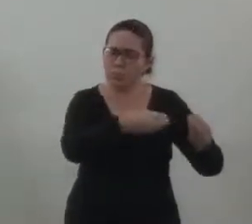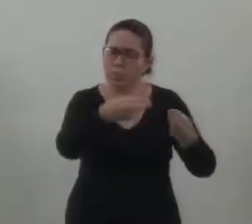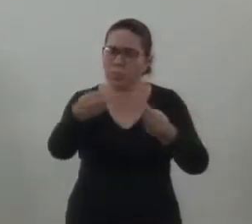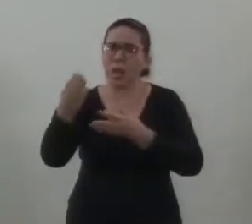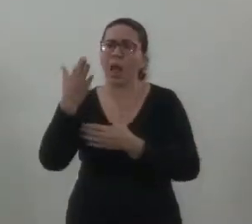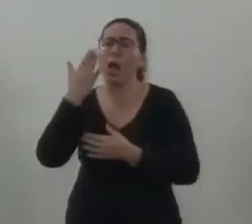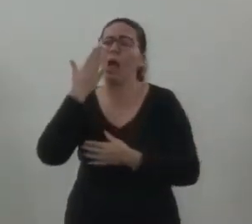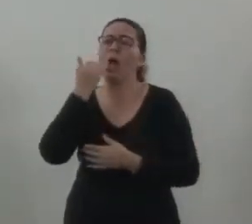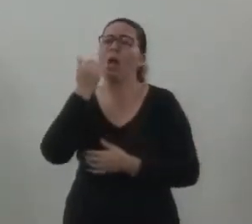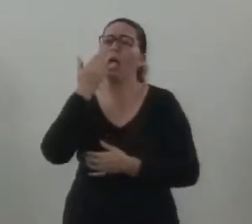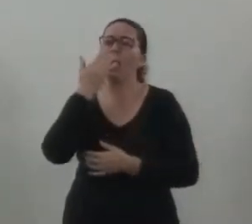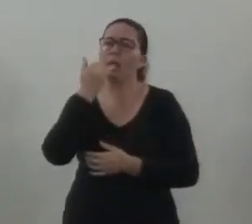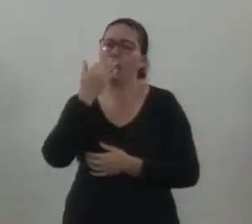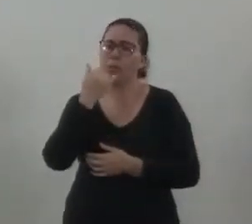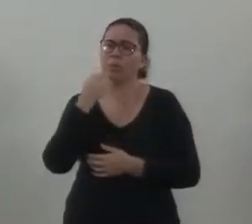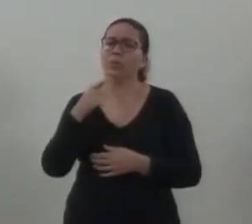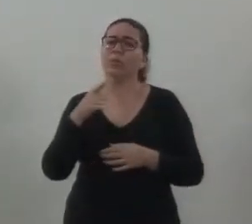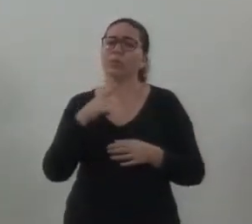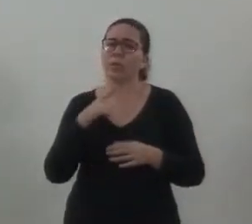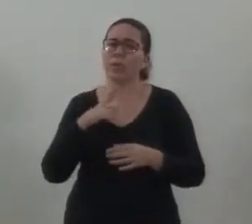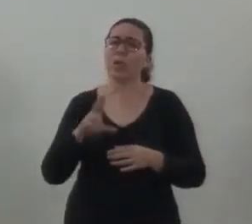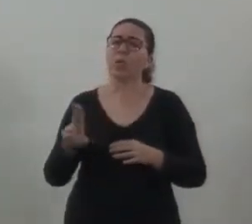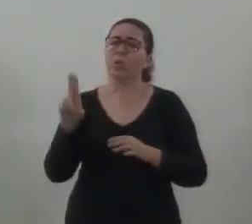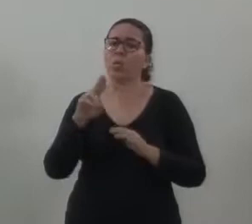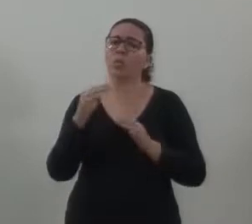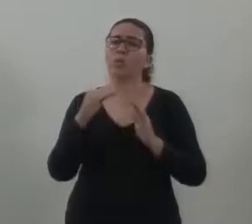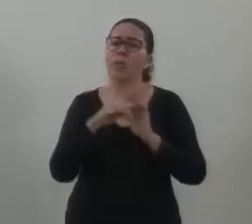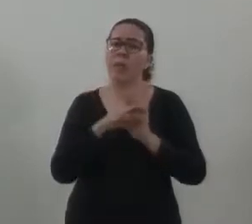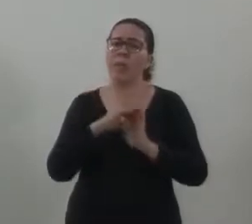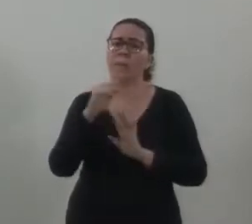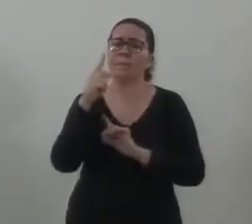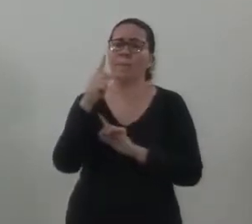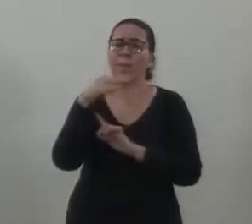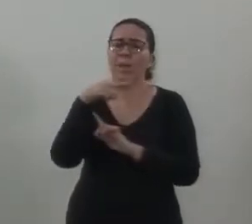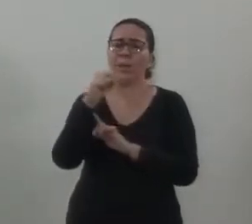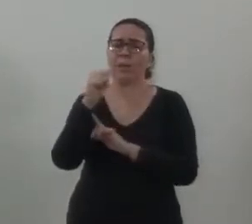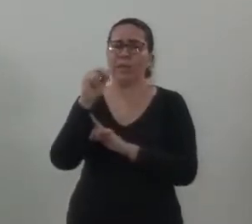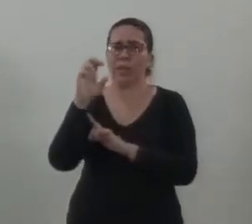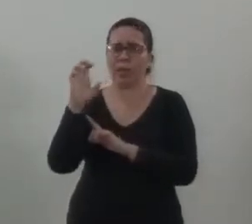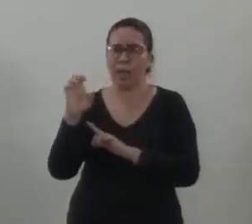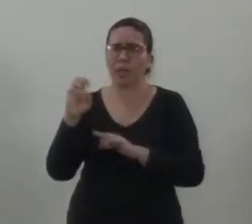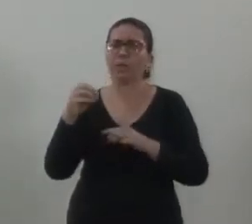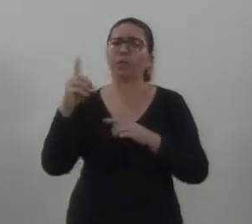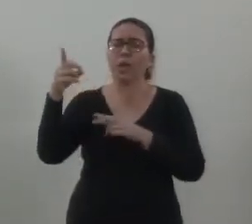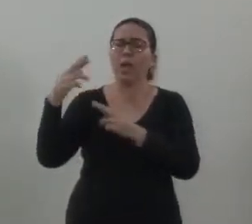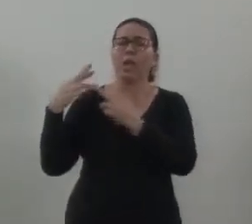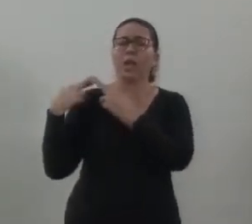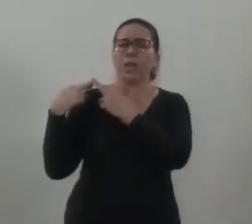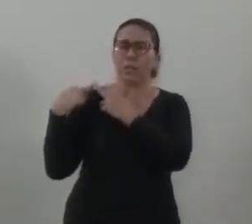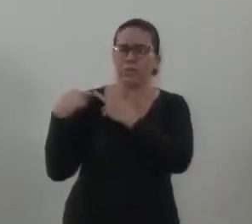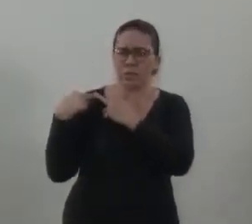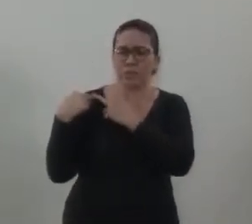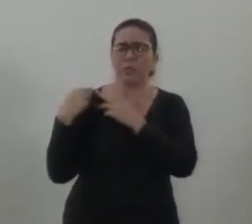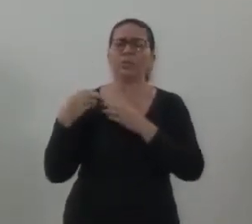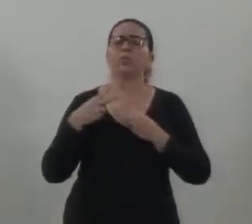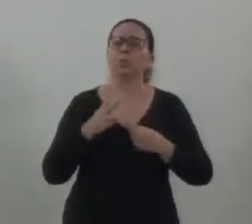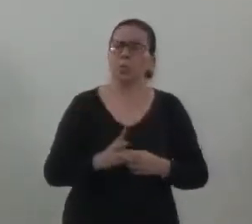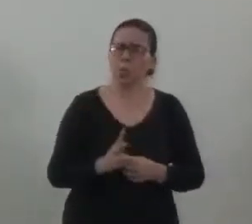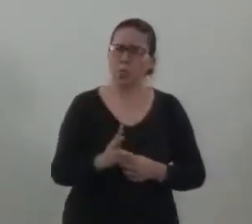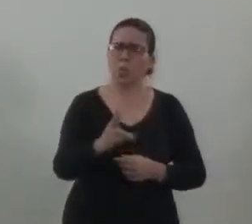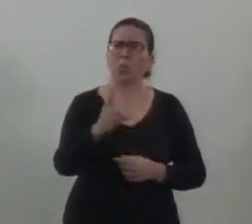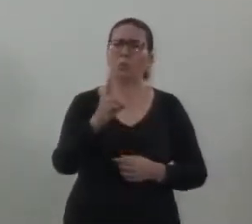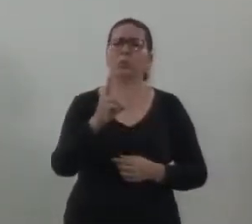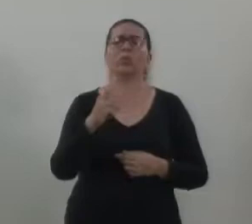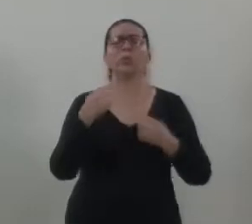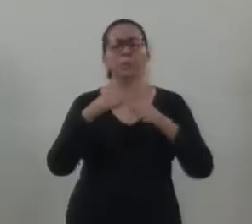de gêneros alimentícios, com recurso do Programa Nacional, que é o PNAE, aos pais irresponsáveis deve continuar. Então,